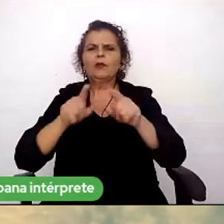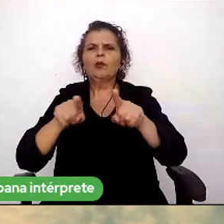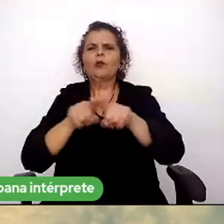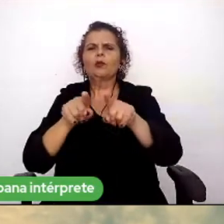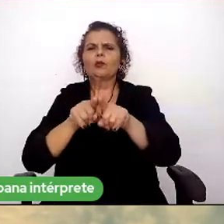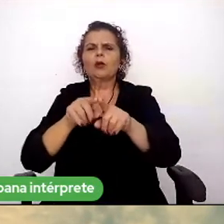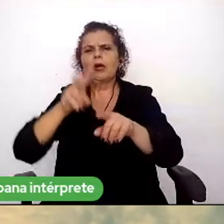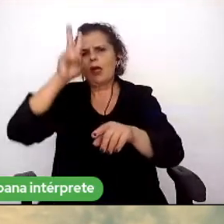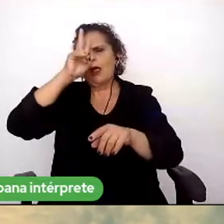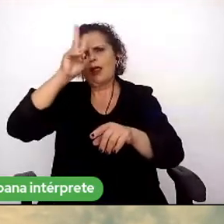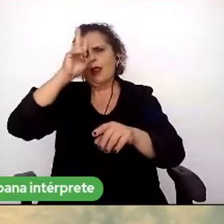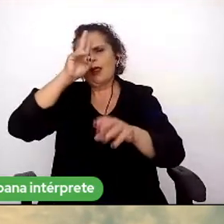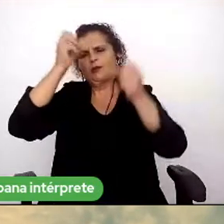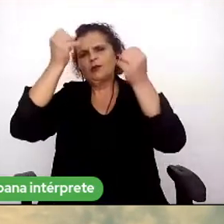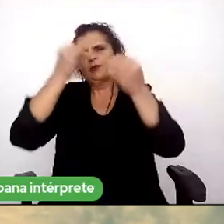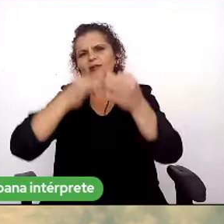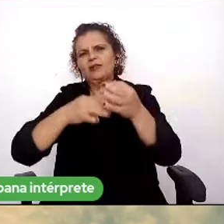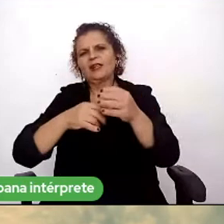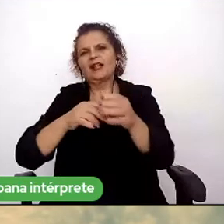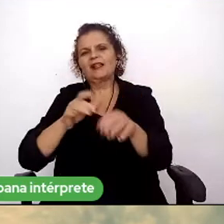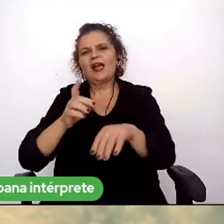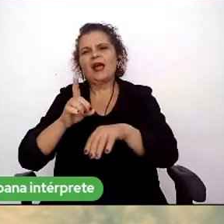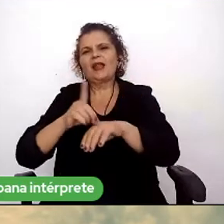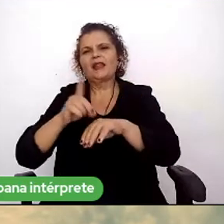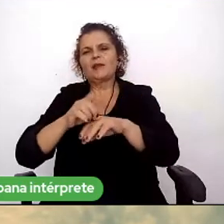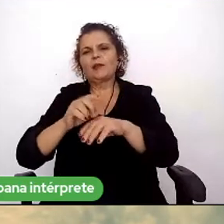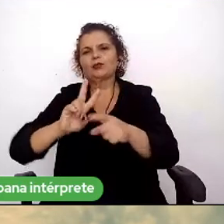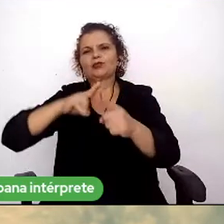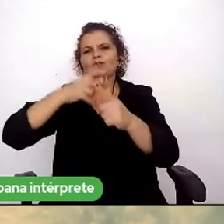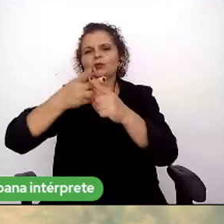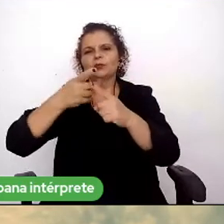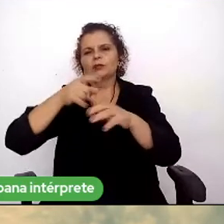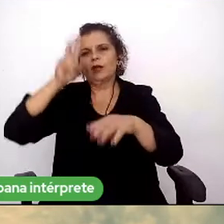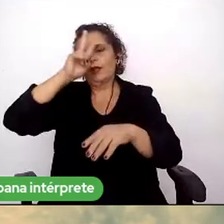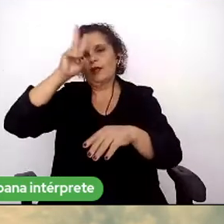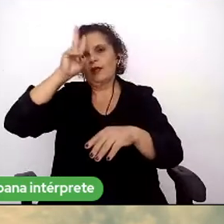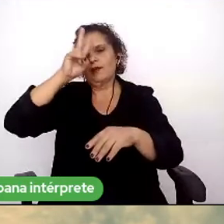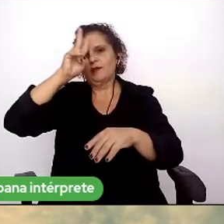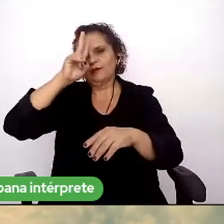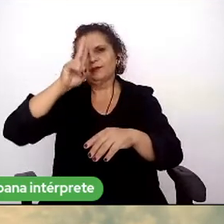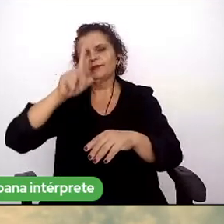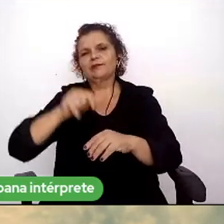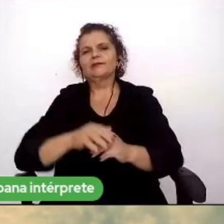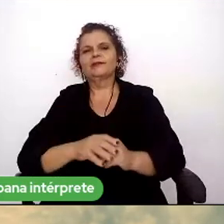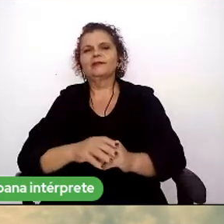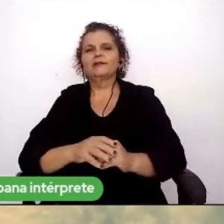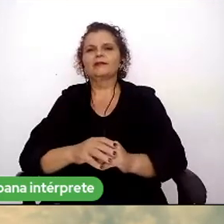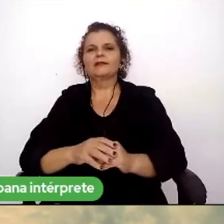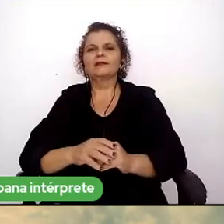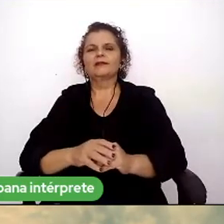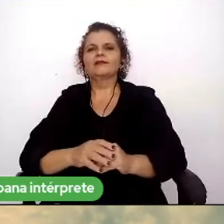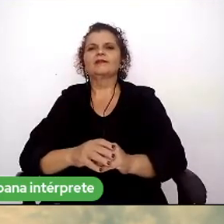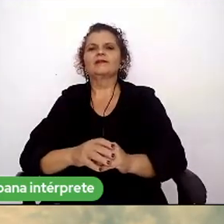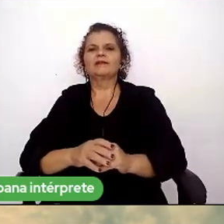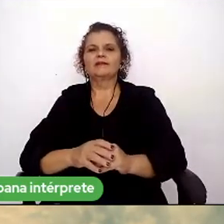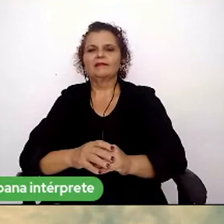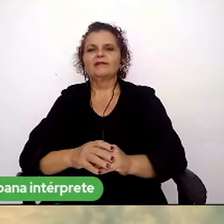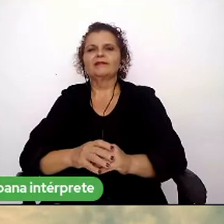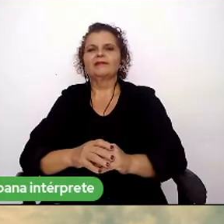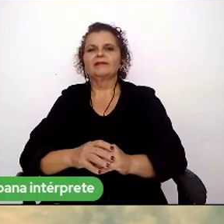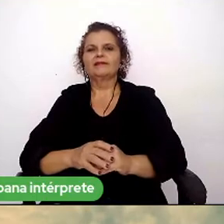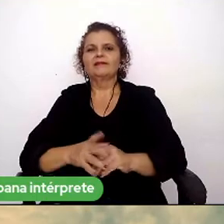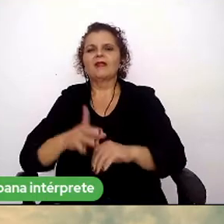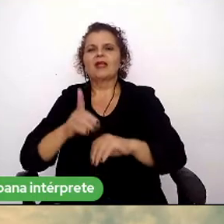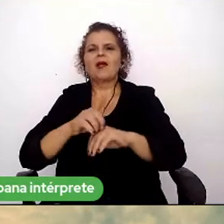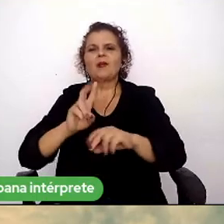muito dos diamantes duplos, né? E aí, diamante duplo. Agora